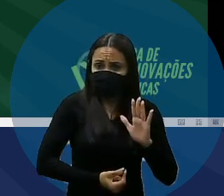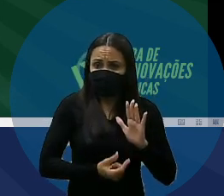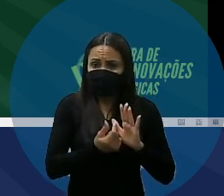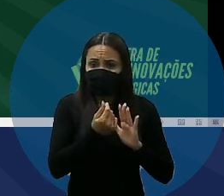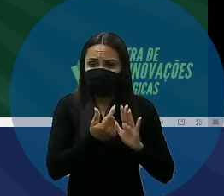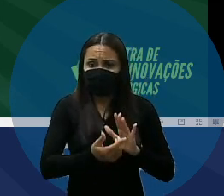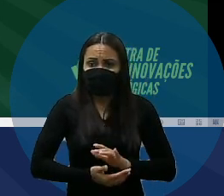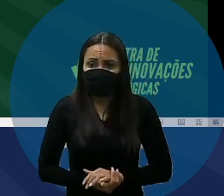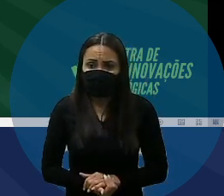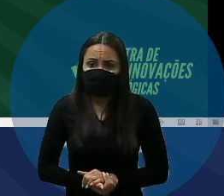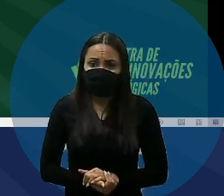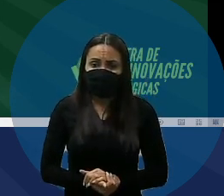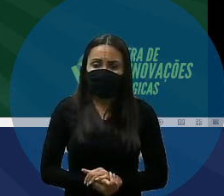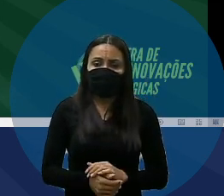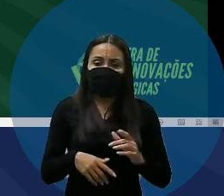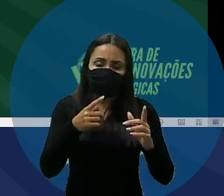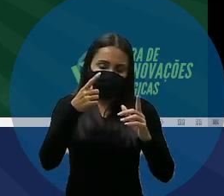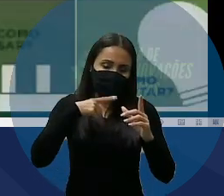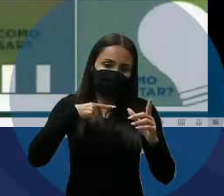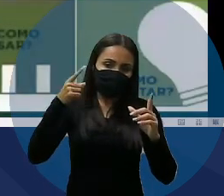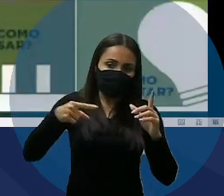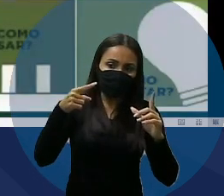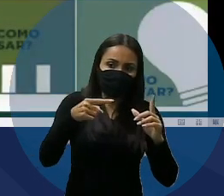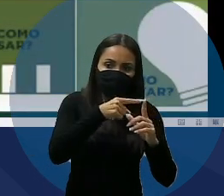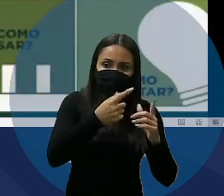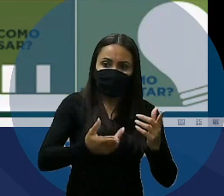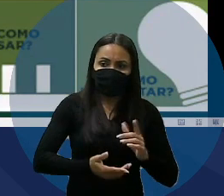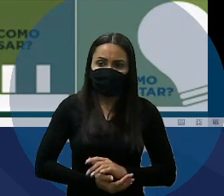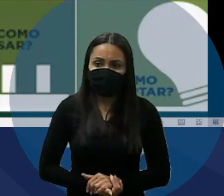e atingir seus objetivos.